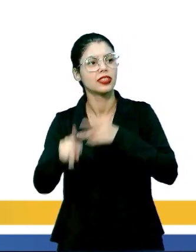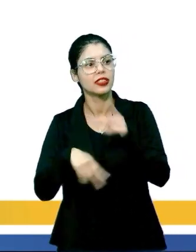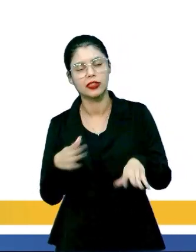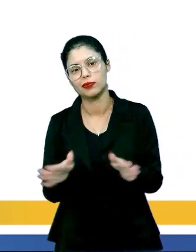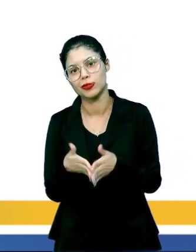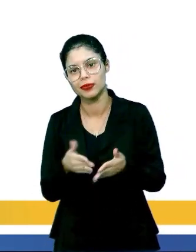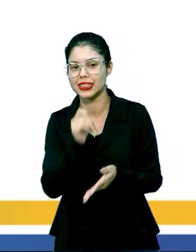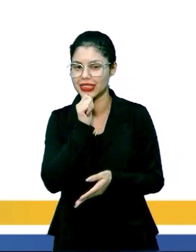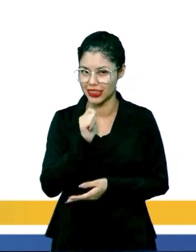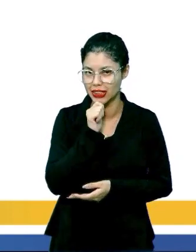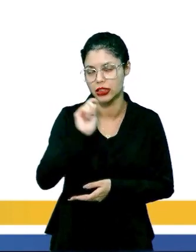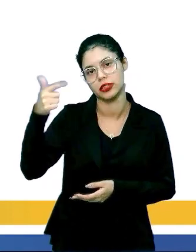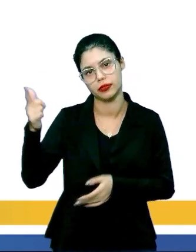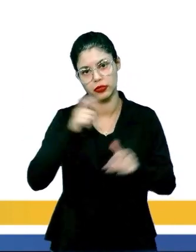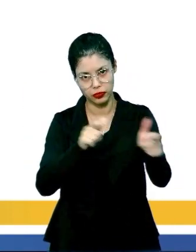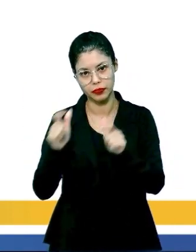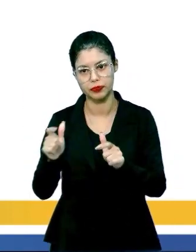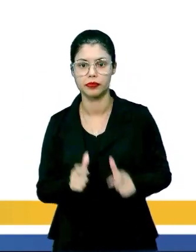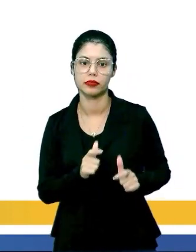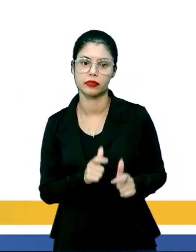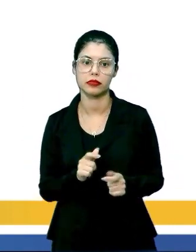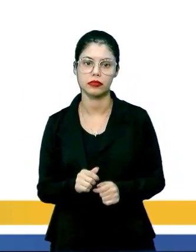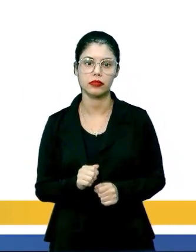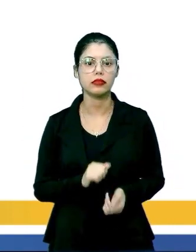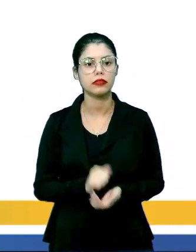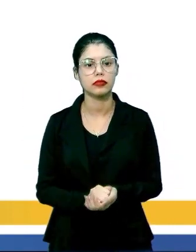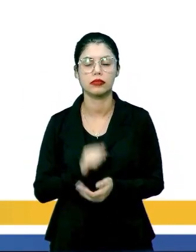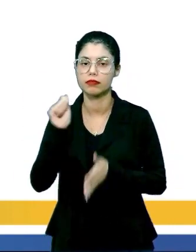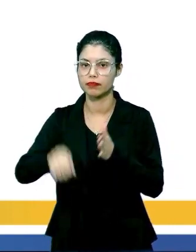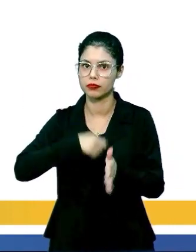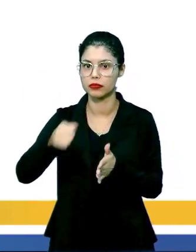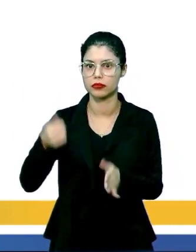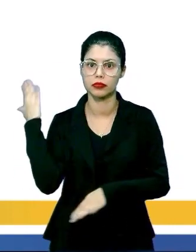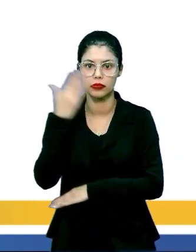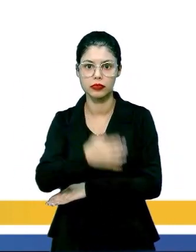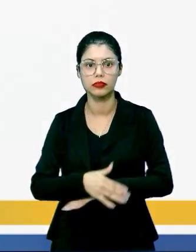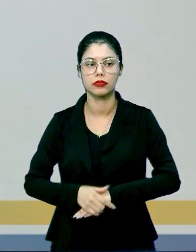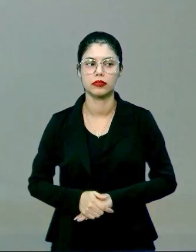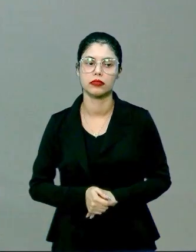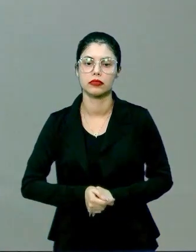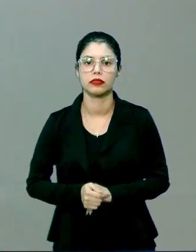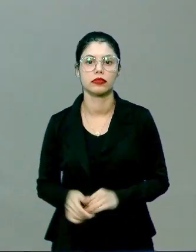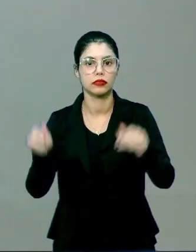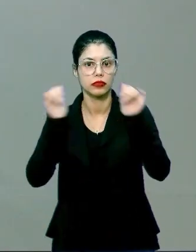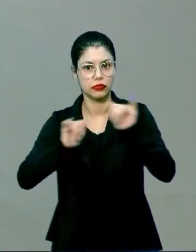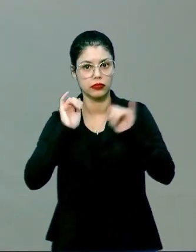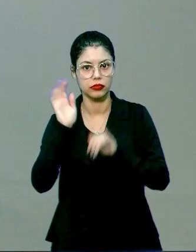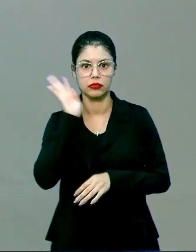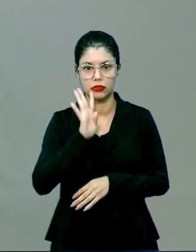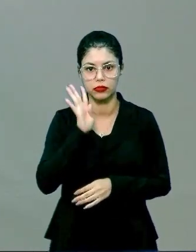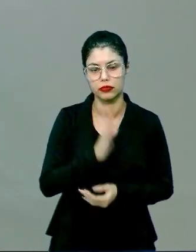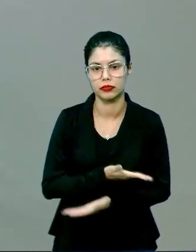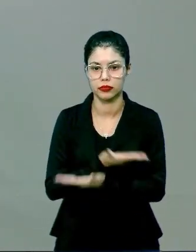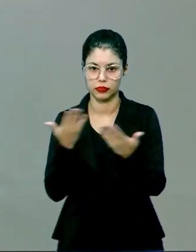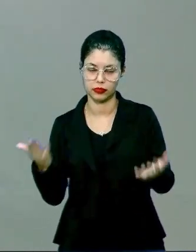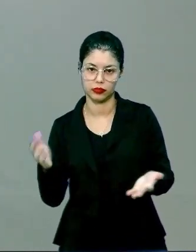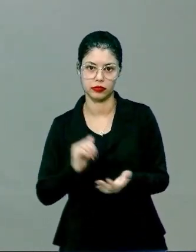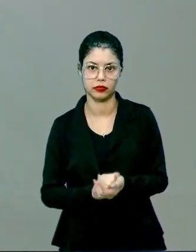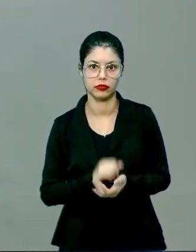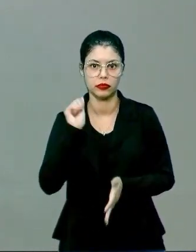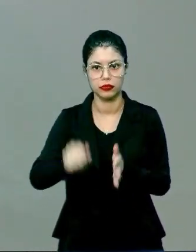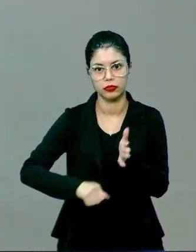pobres poceiros que estavam ali naquela região por onde a ferrovia ia passar. Uma informação interessante para vocês,